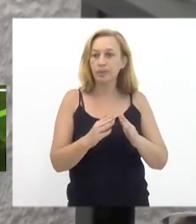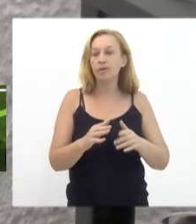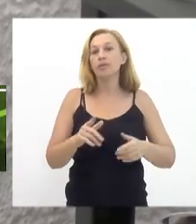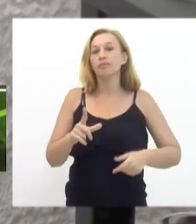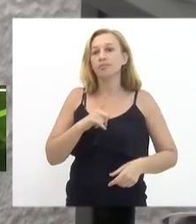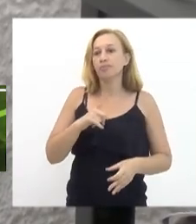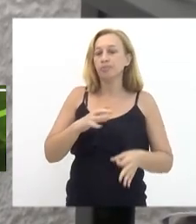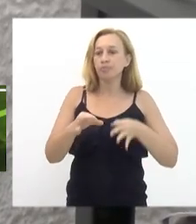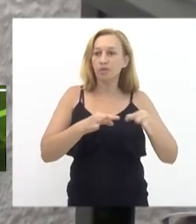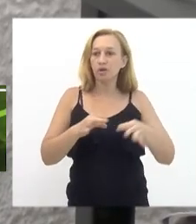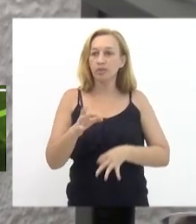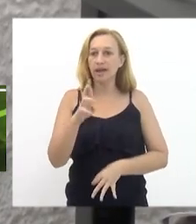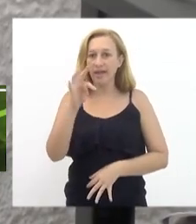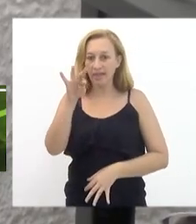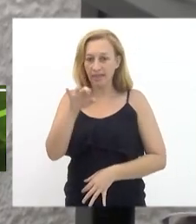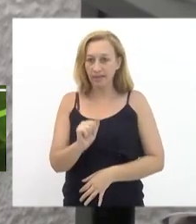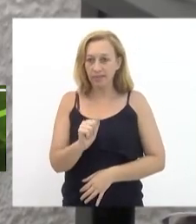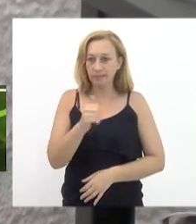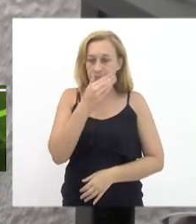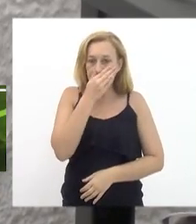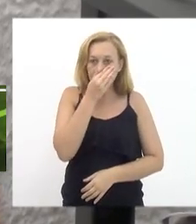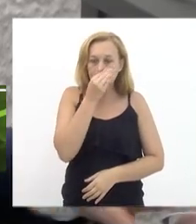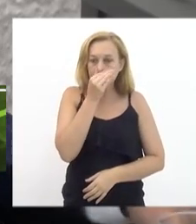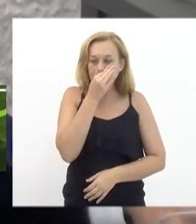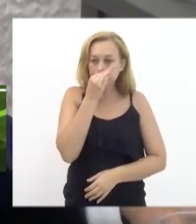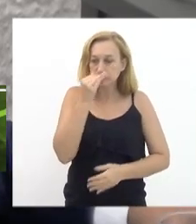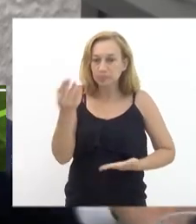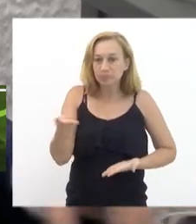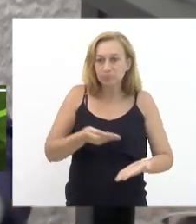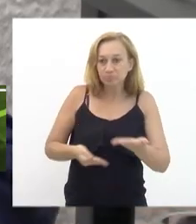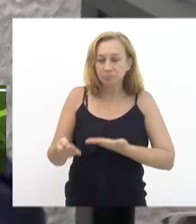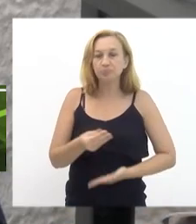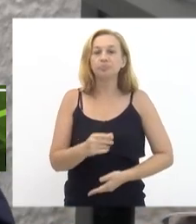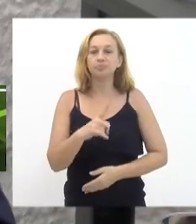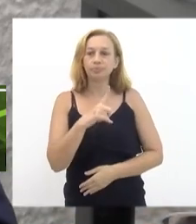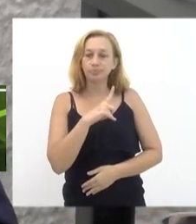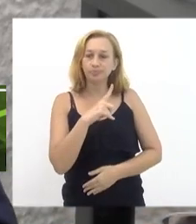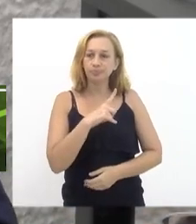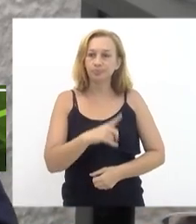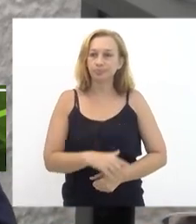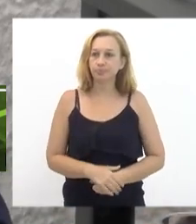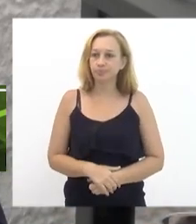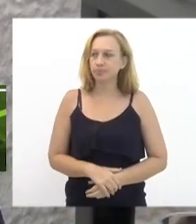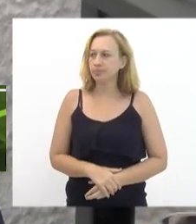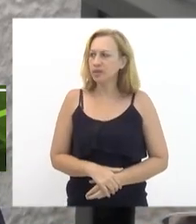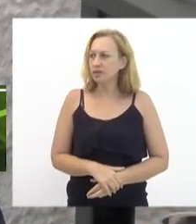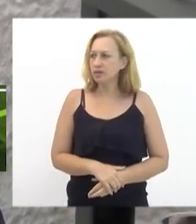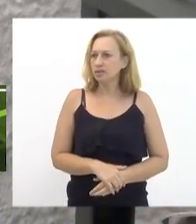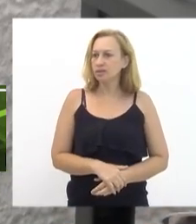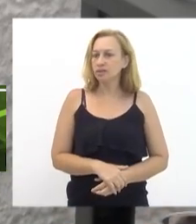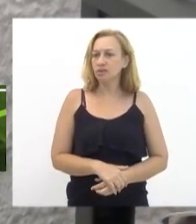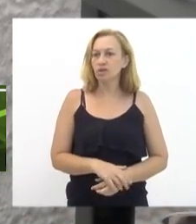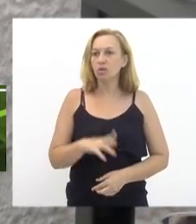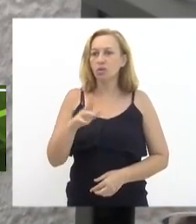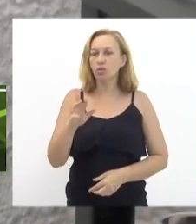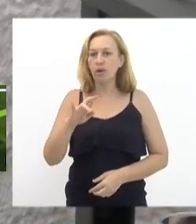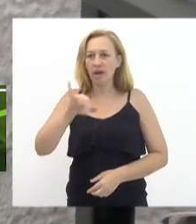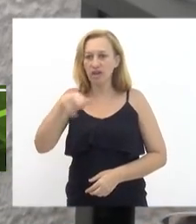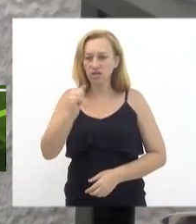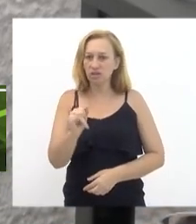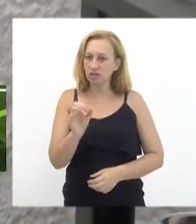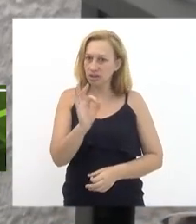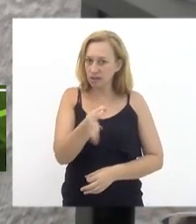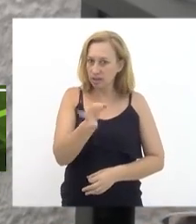na régua e isso é uma parceria que nós temos com a UERJ tá Serra